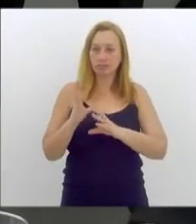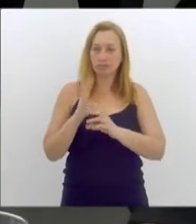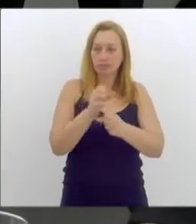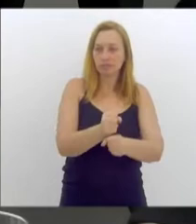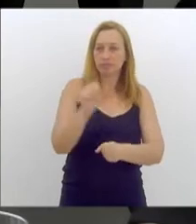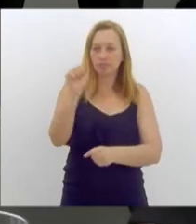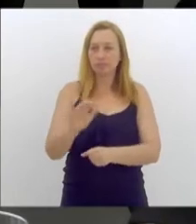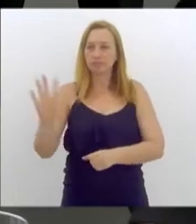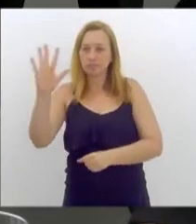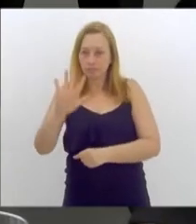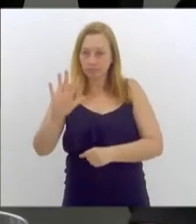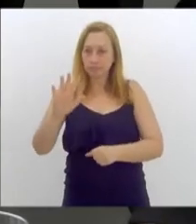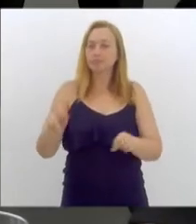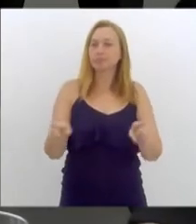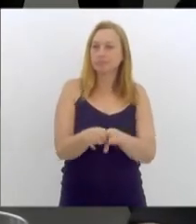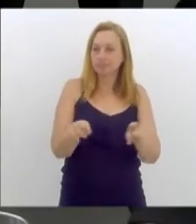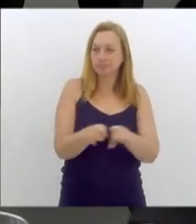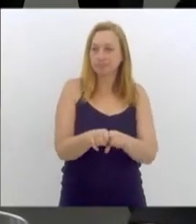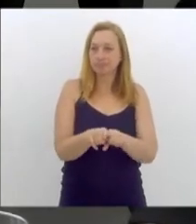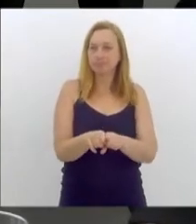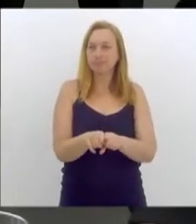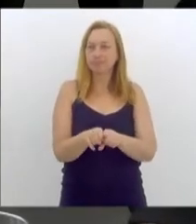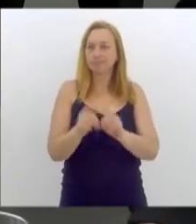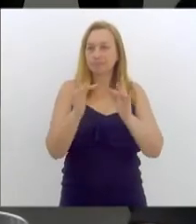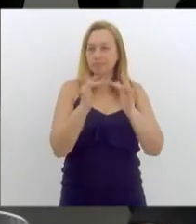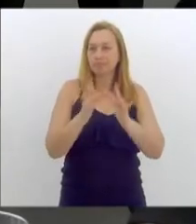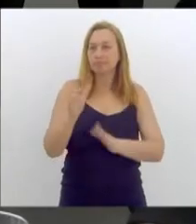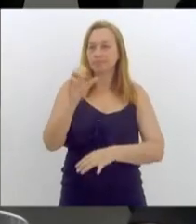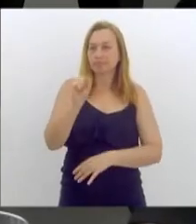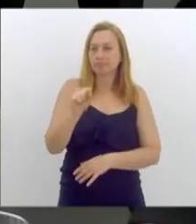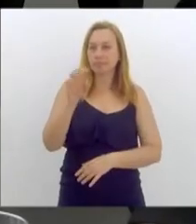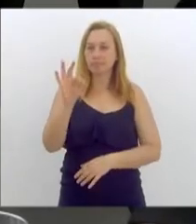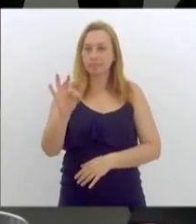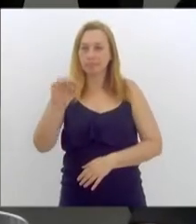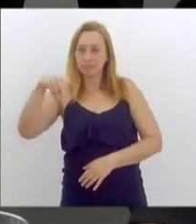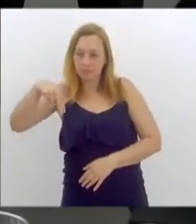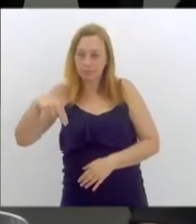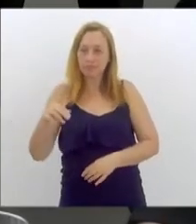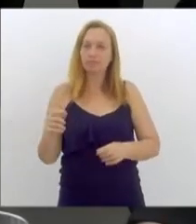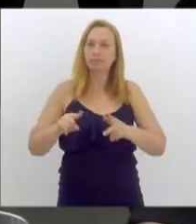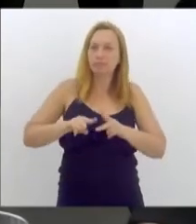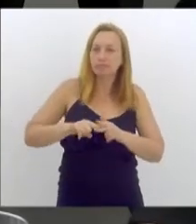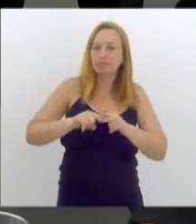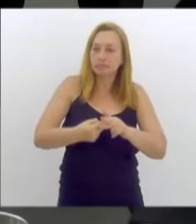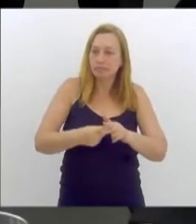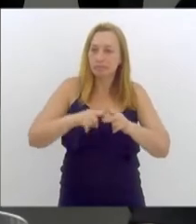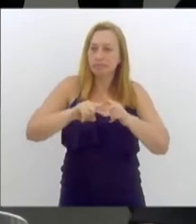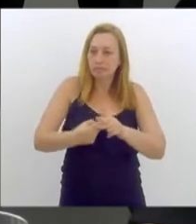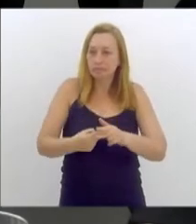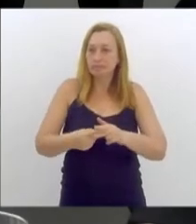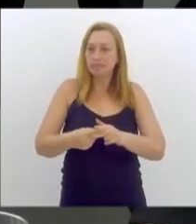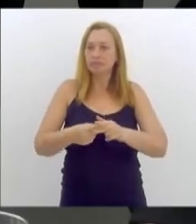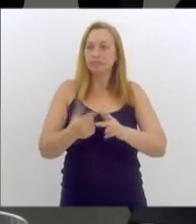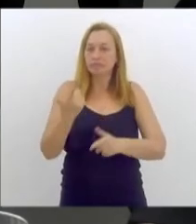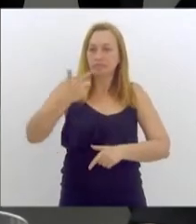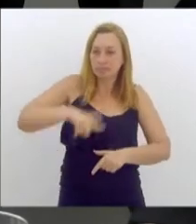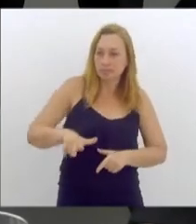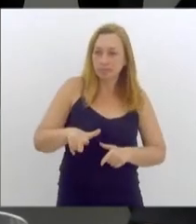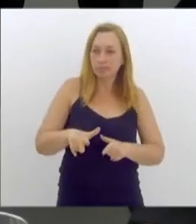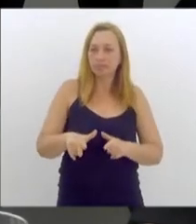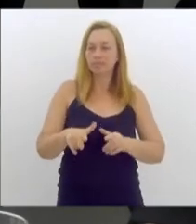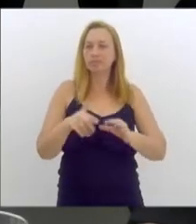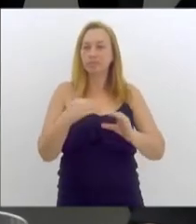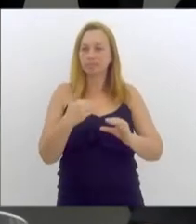geral é também estamos em contato com a stn para a gente fazer esse ajuste e republicar esse relatório